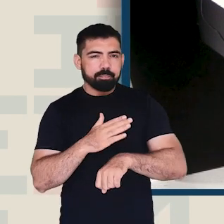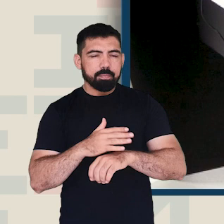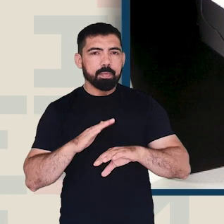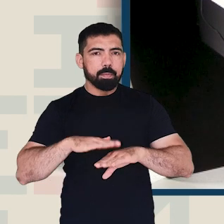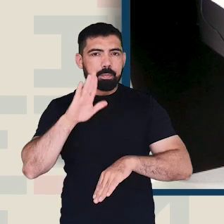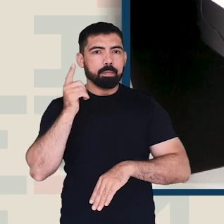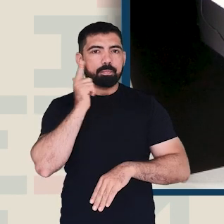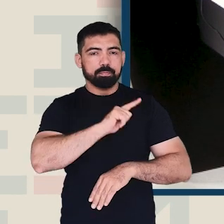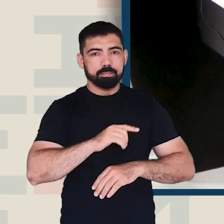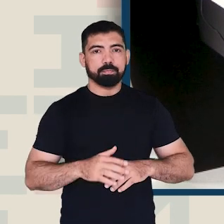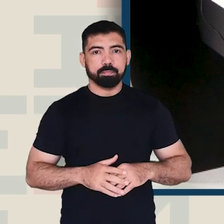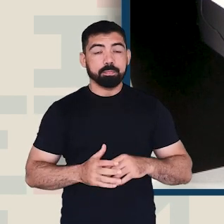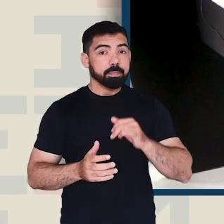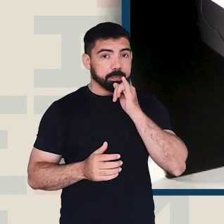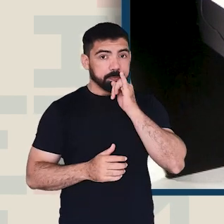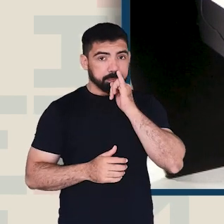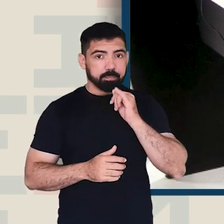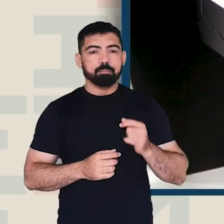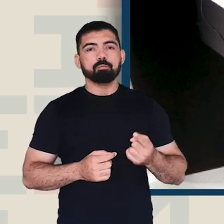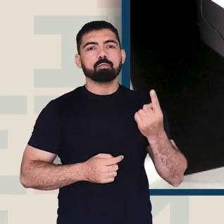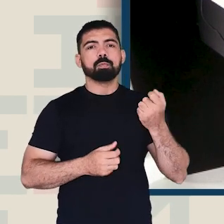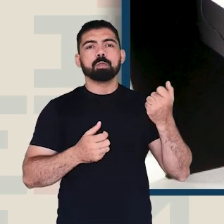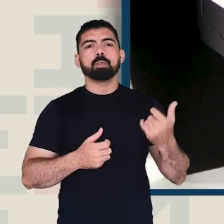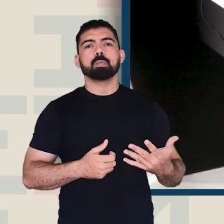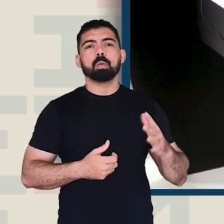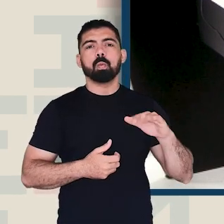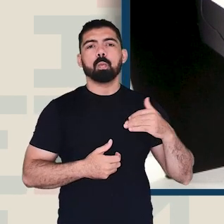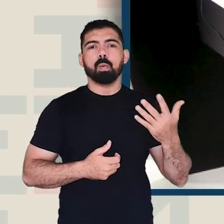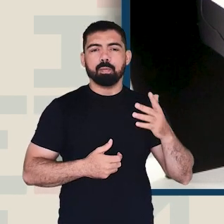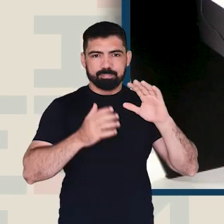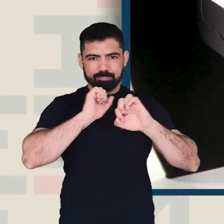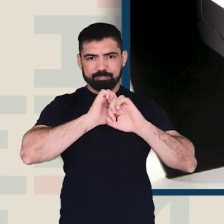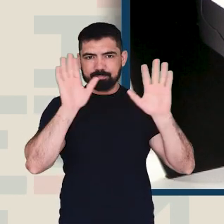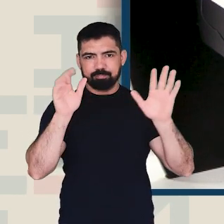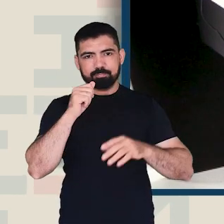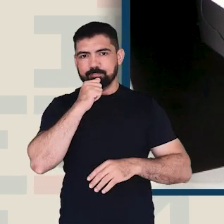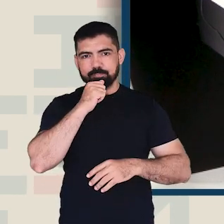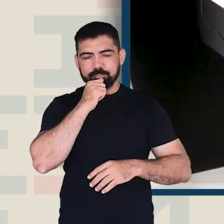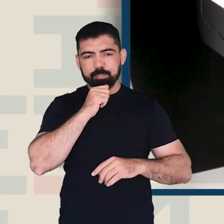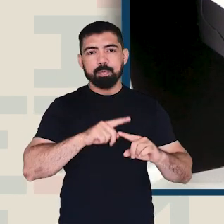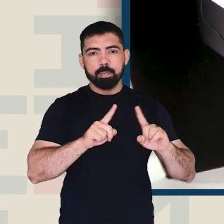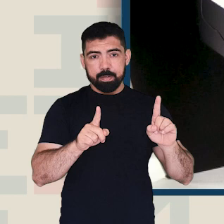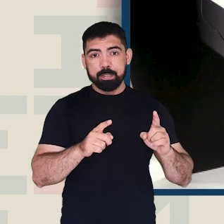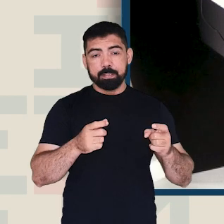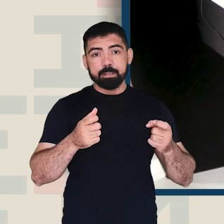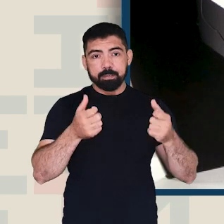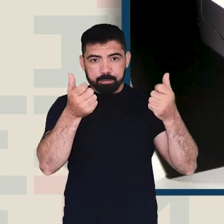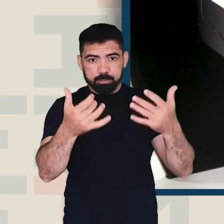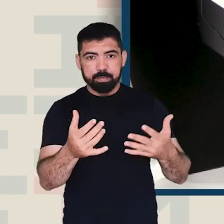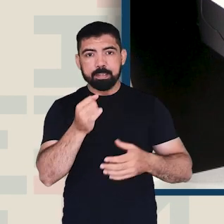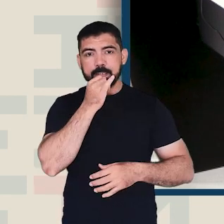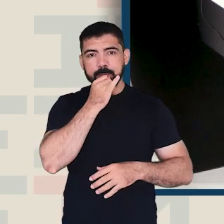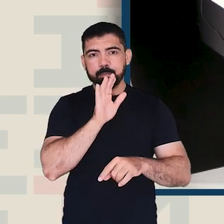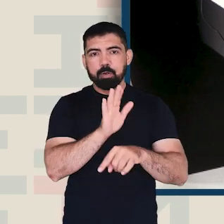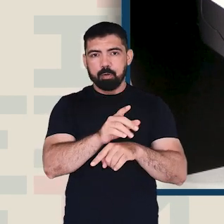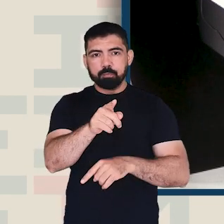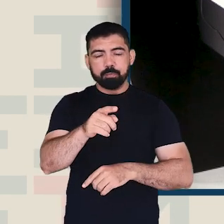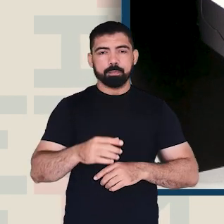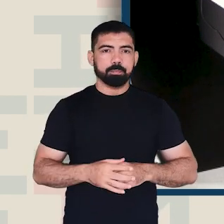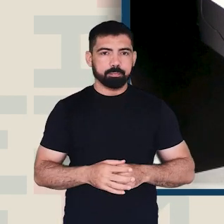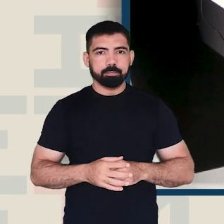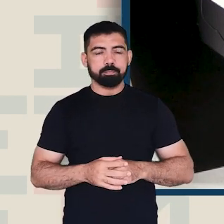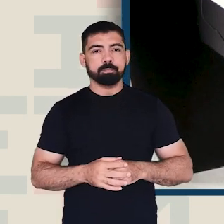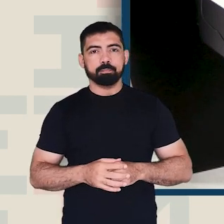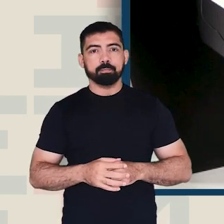possível. Uma das definições não é muito clara, mas com os exemplos que eu vou dar, elas vão ajudar. Então vamos